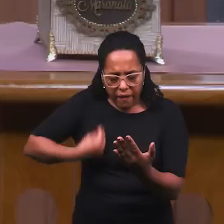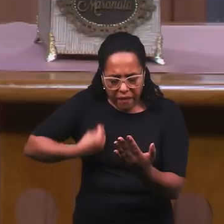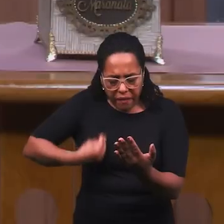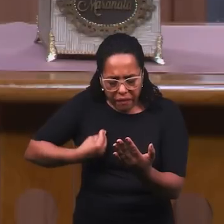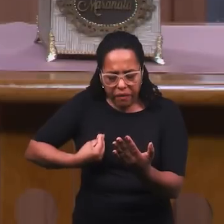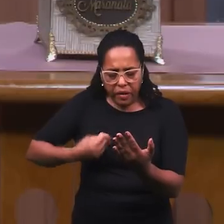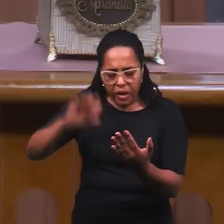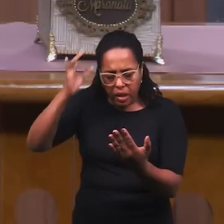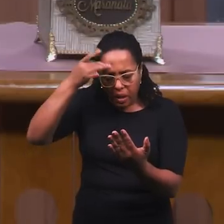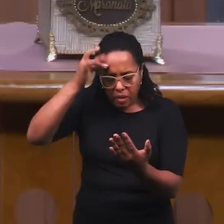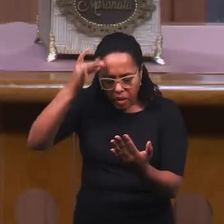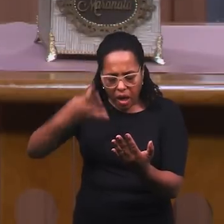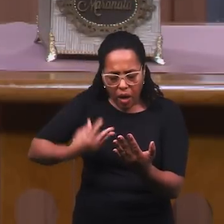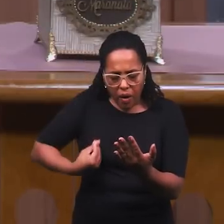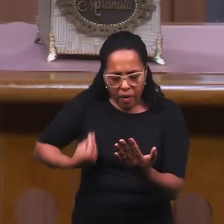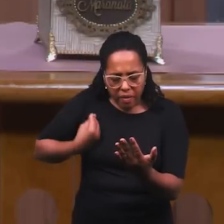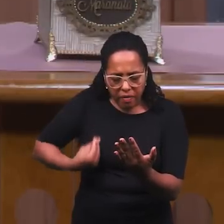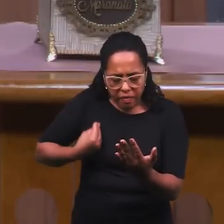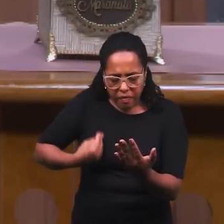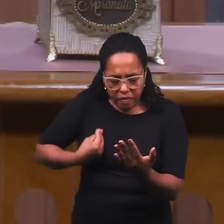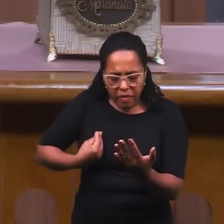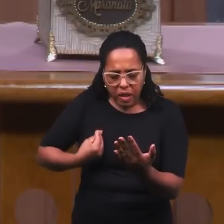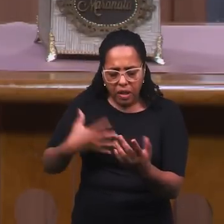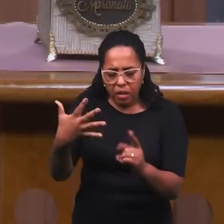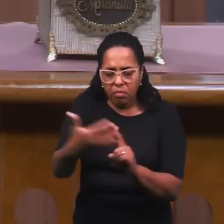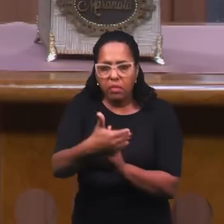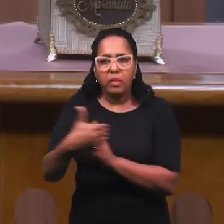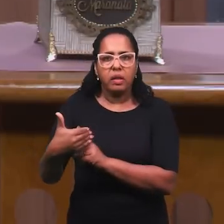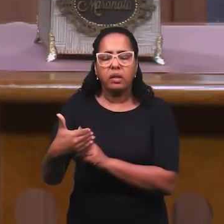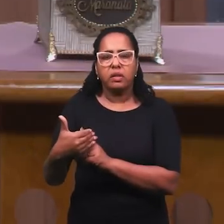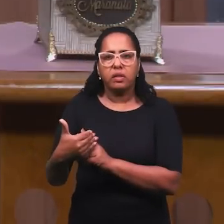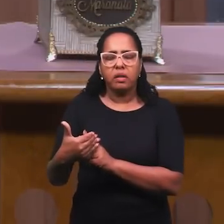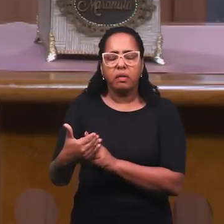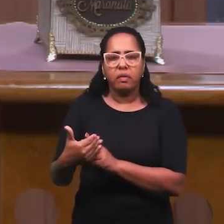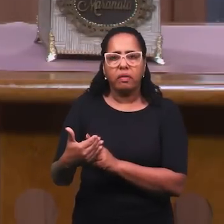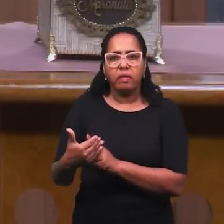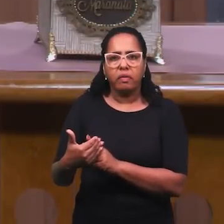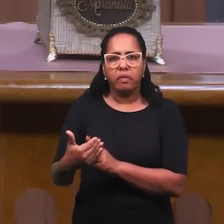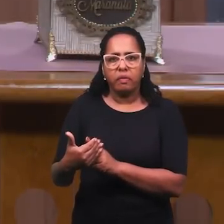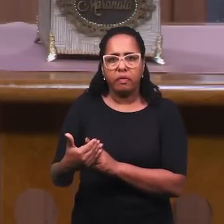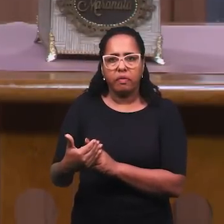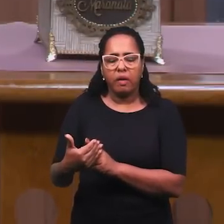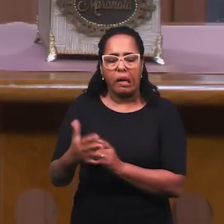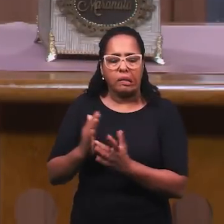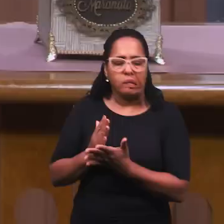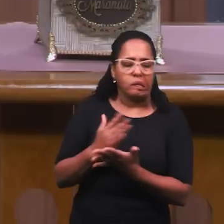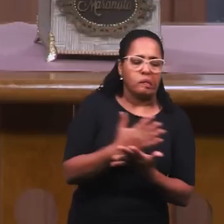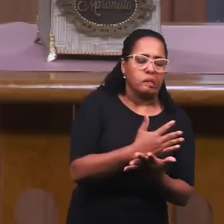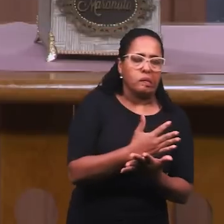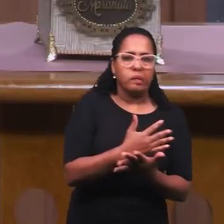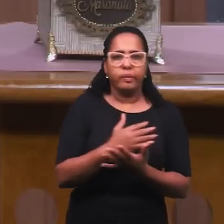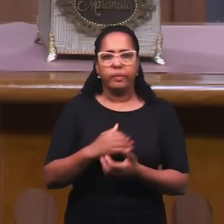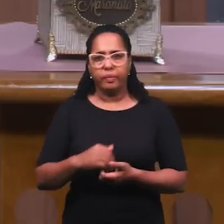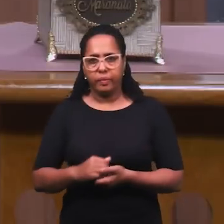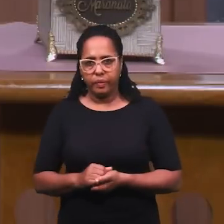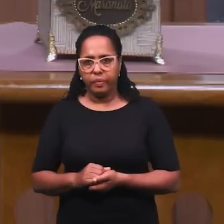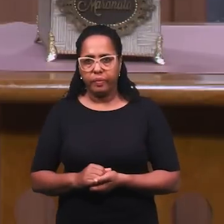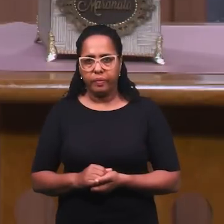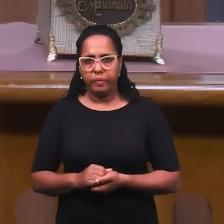vida espiritual, para a sua vida, para te livrar da chamada segunda